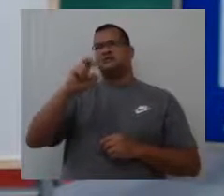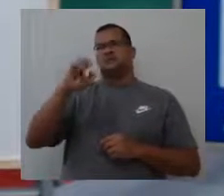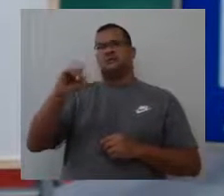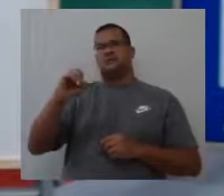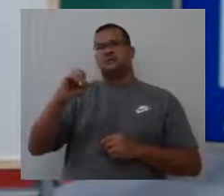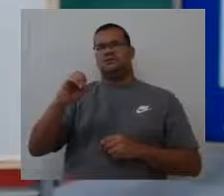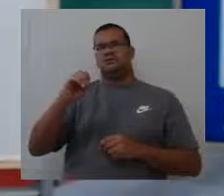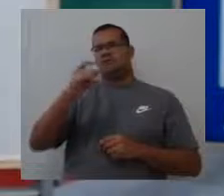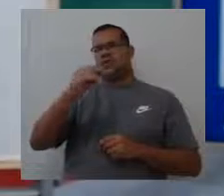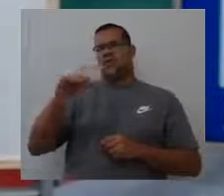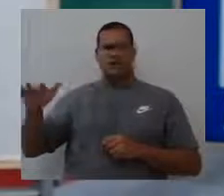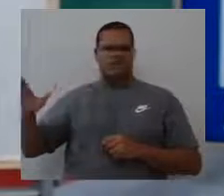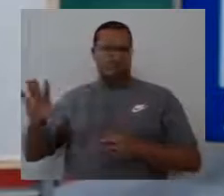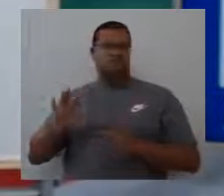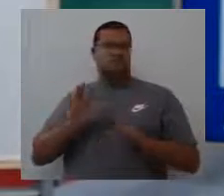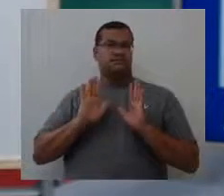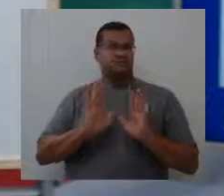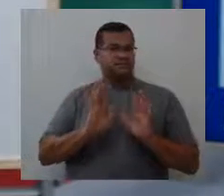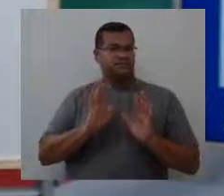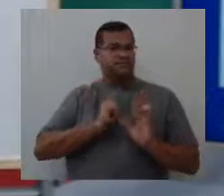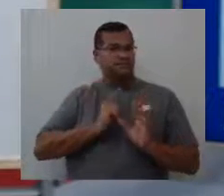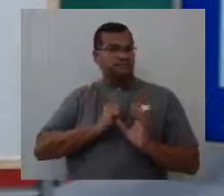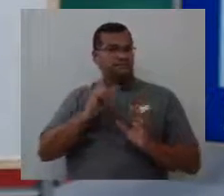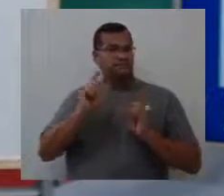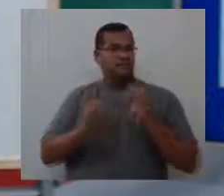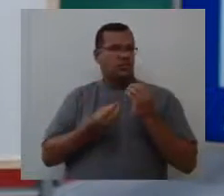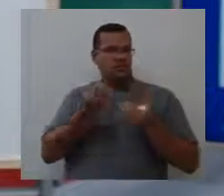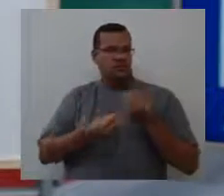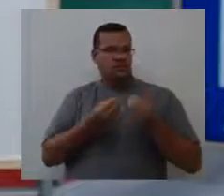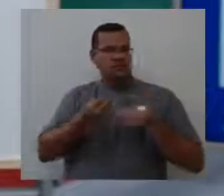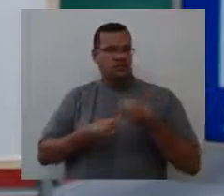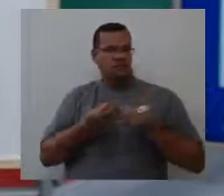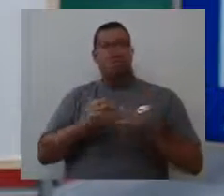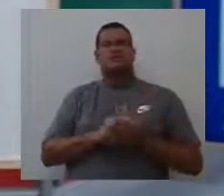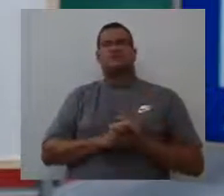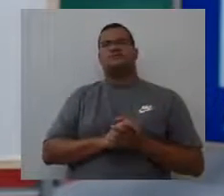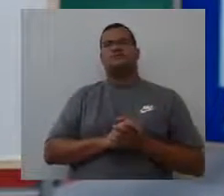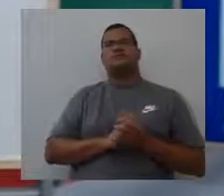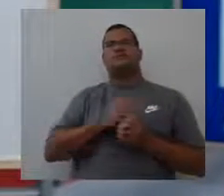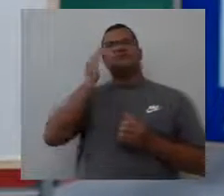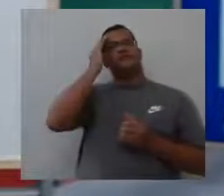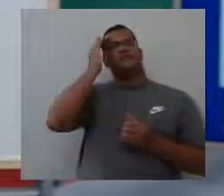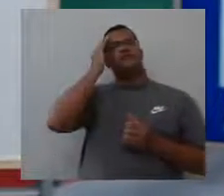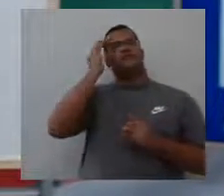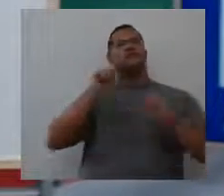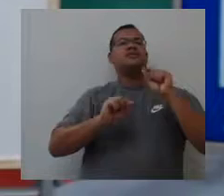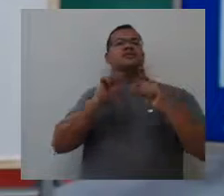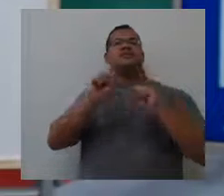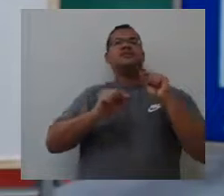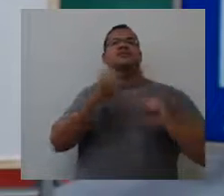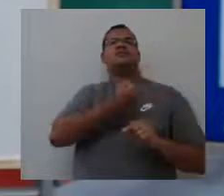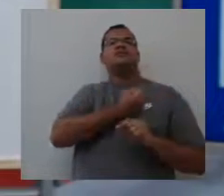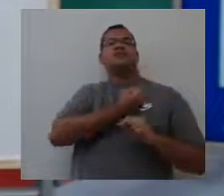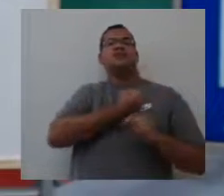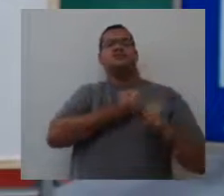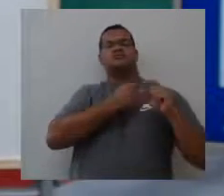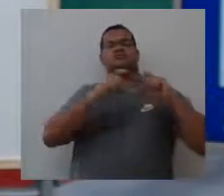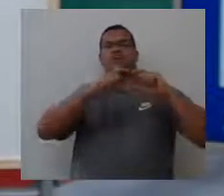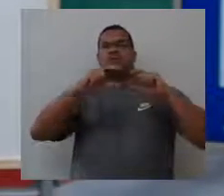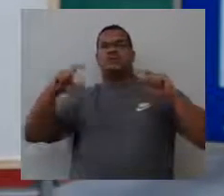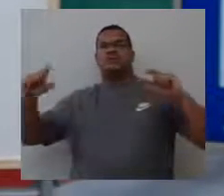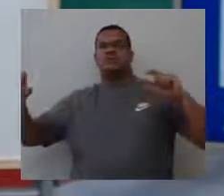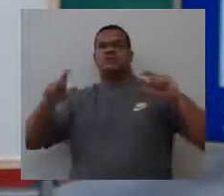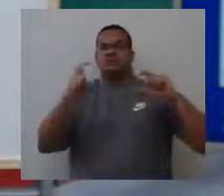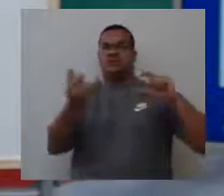1,0750 e um monte de outros números. E aí a gente faz o seguinte, ó, a gente vai entender o que esse número traz